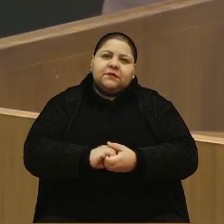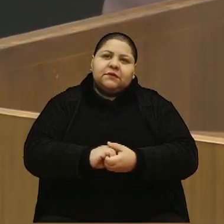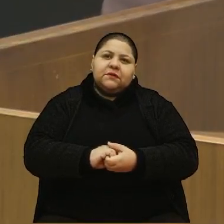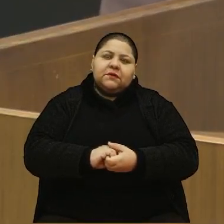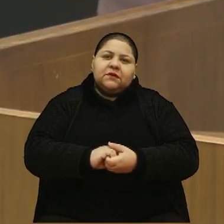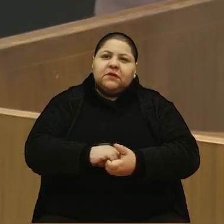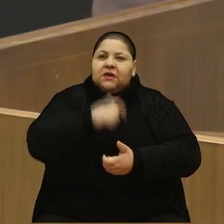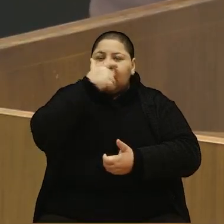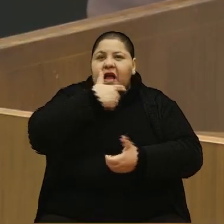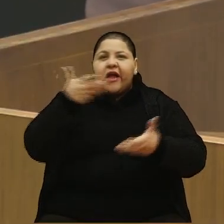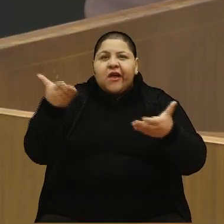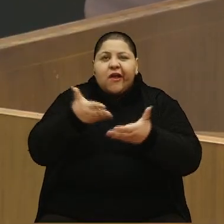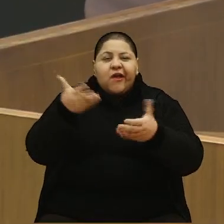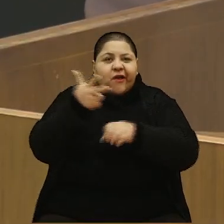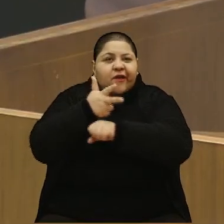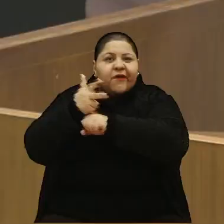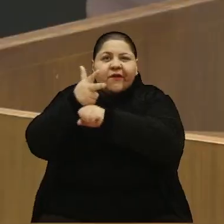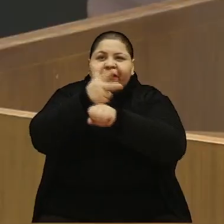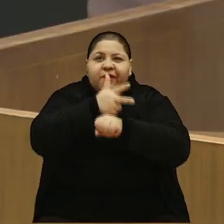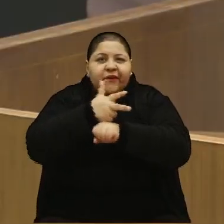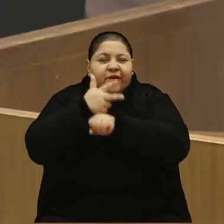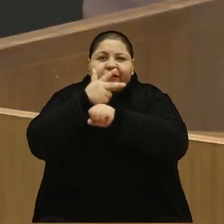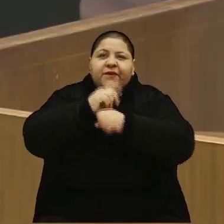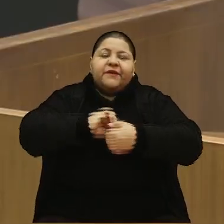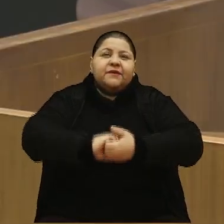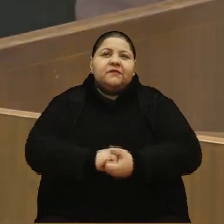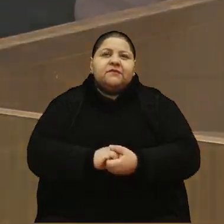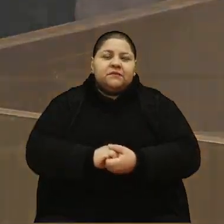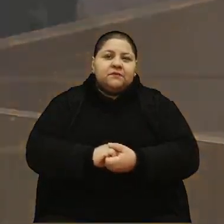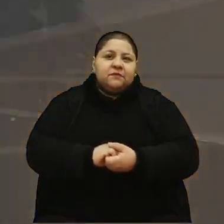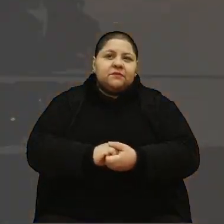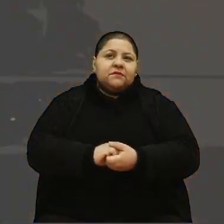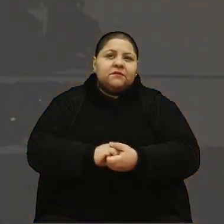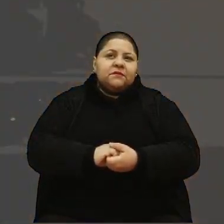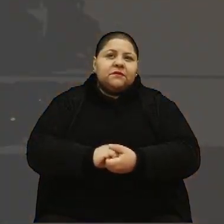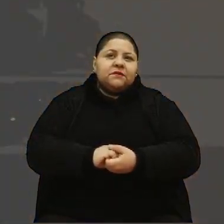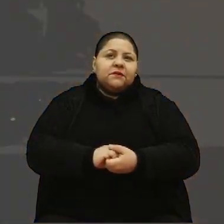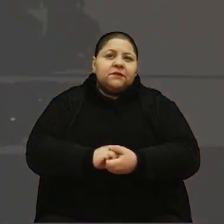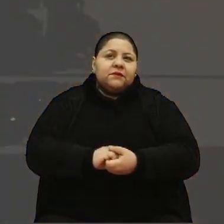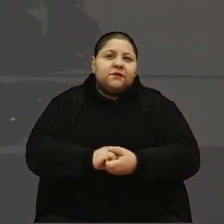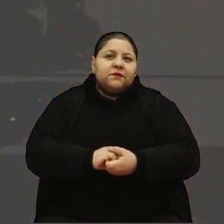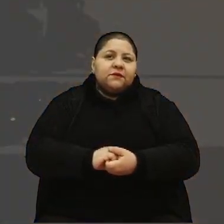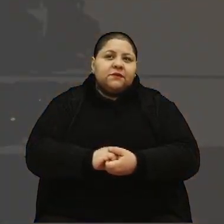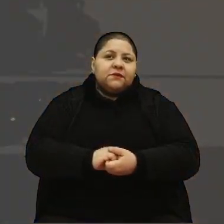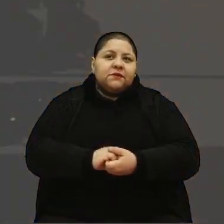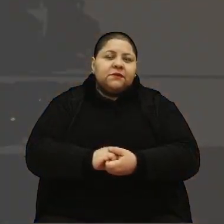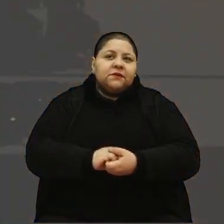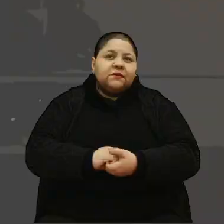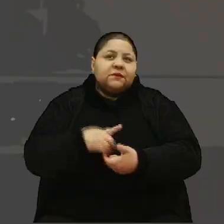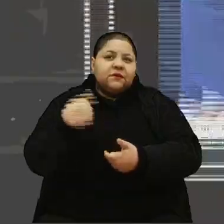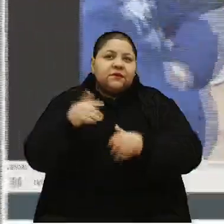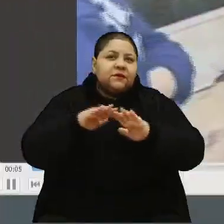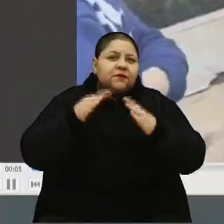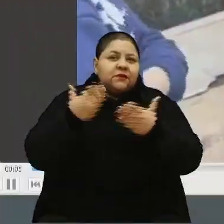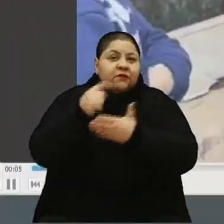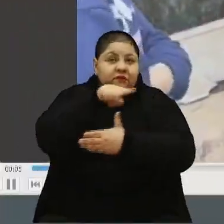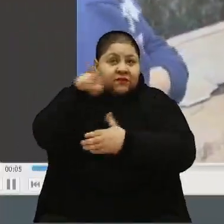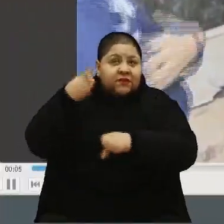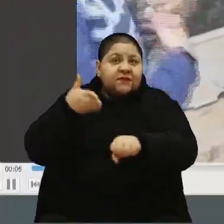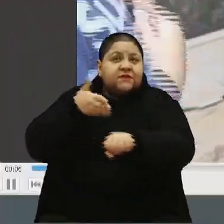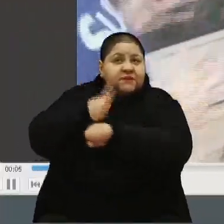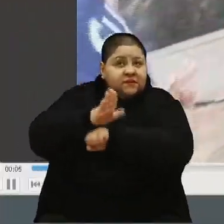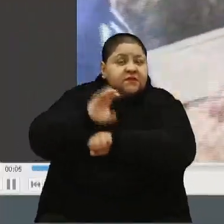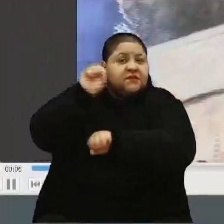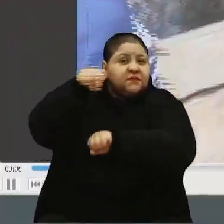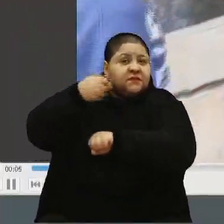Aí eu acho que agora vai passar o videozinho sobre o... Estão fazendo uma novidade, vai ter um almoço beneficente da nossa escola. Vocês vão ir? Sim,